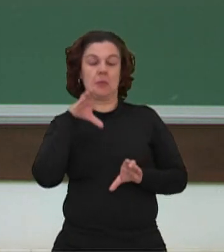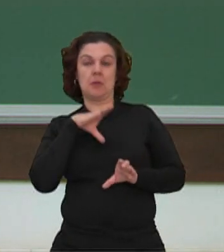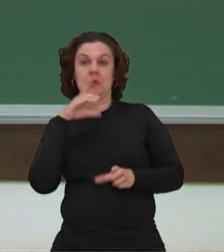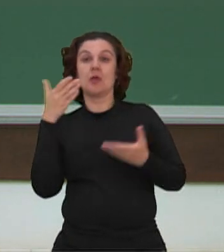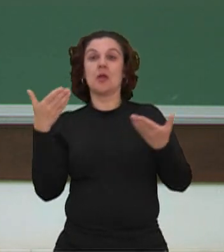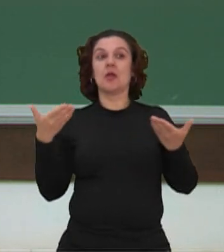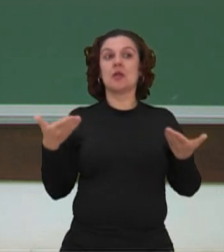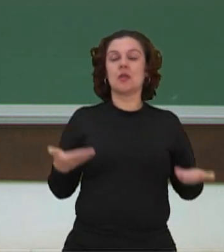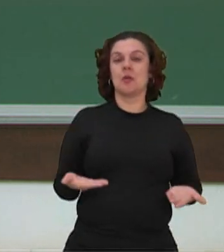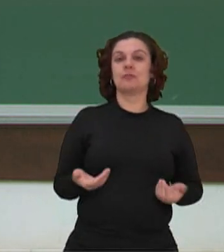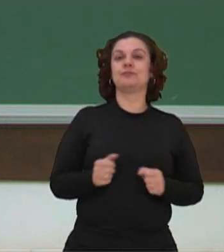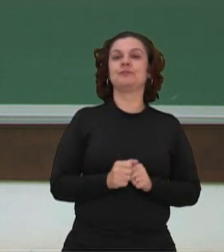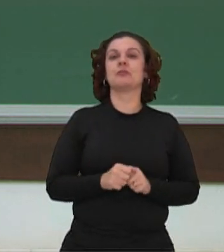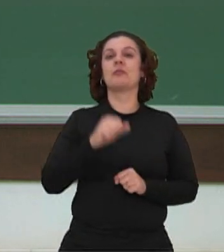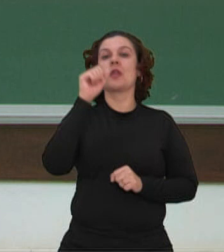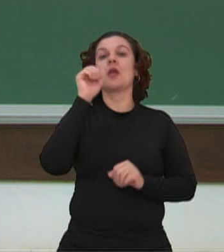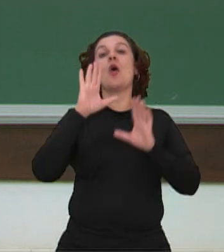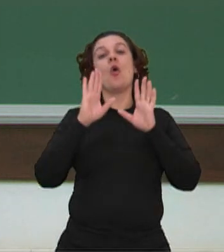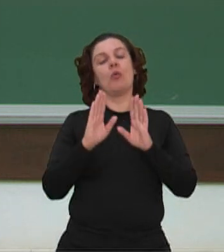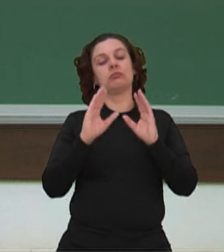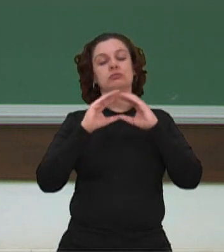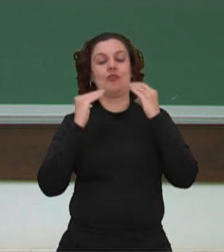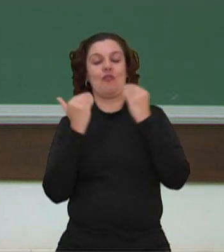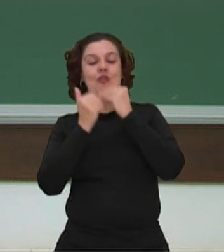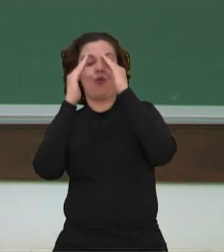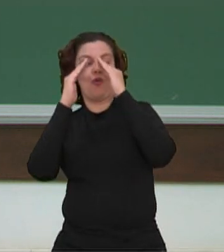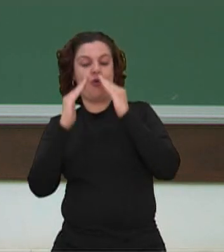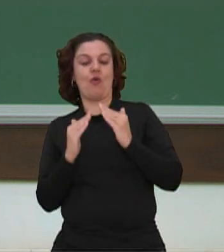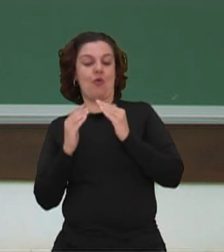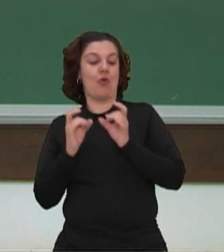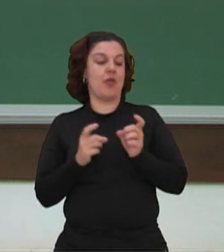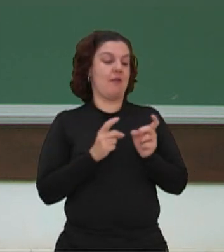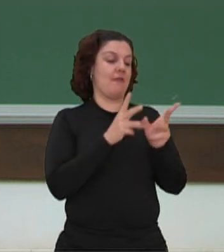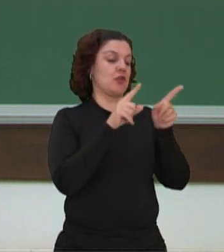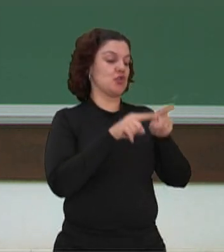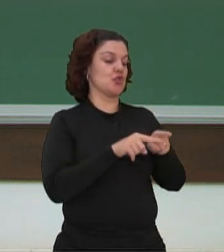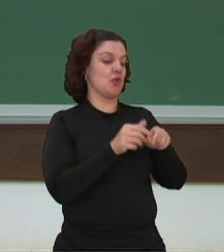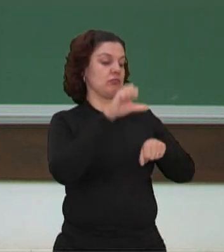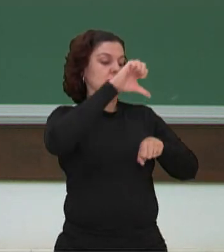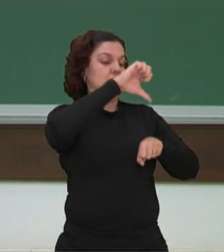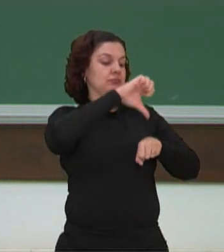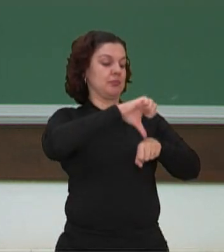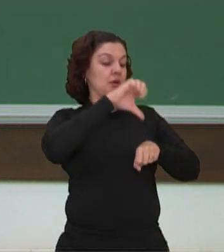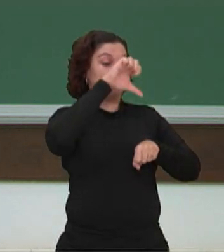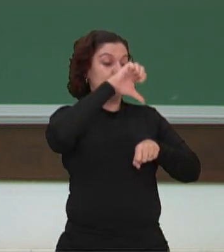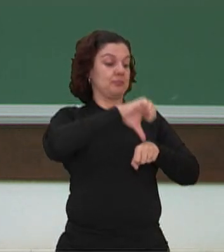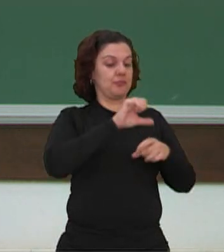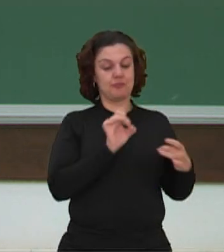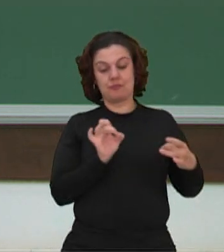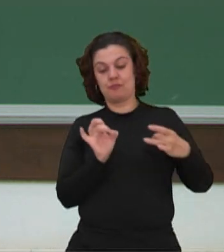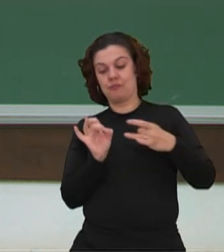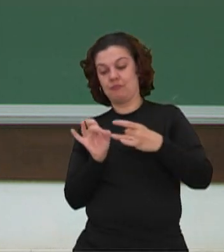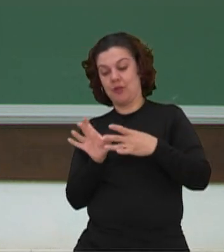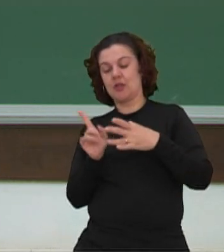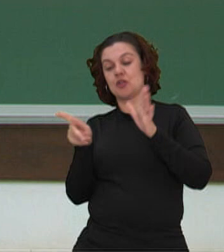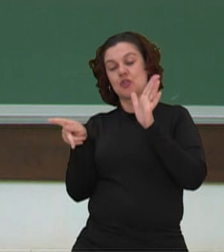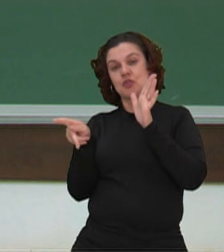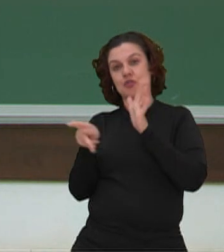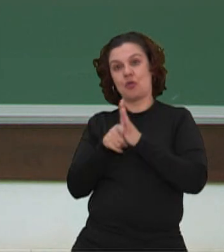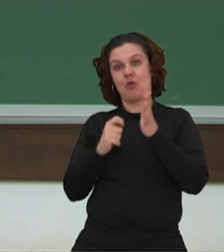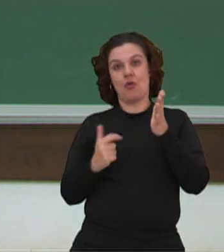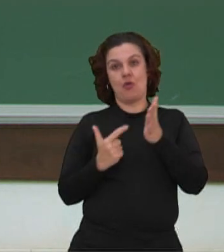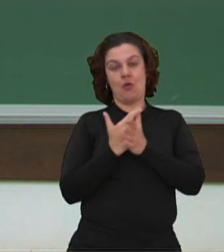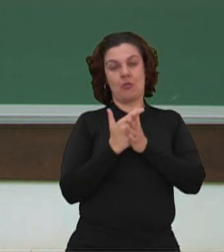Brasil ou colônia só vende para a metrópole, colônia só compra da metrópole. É uma relação exclusiva aí. A colônia só pode